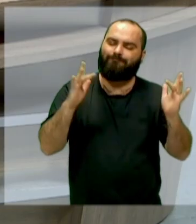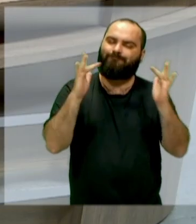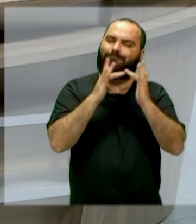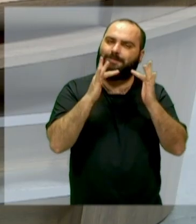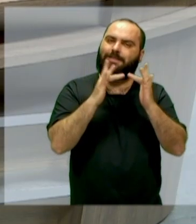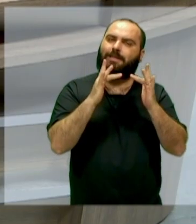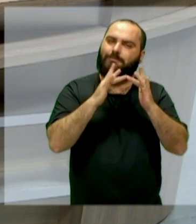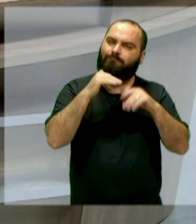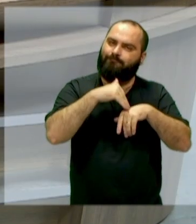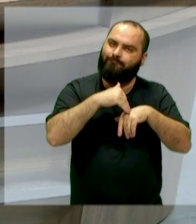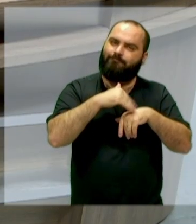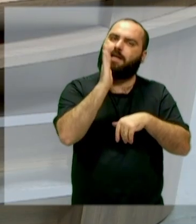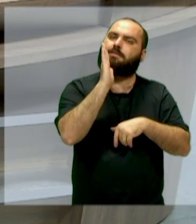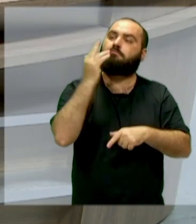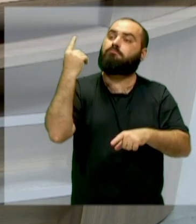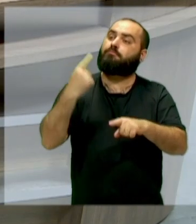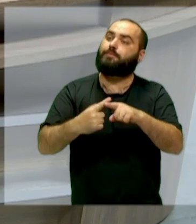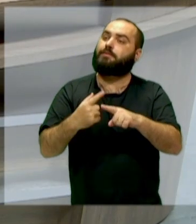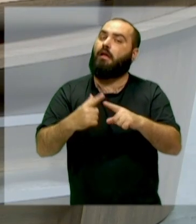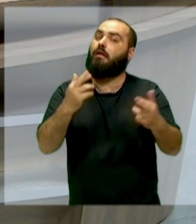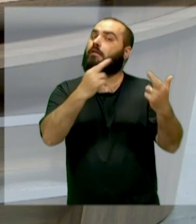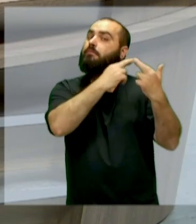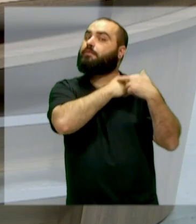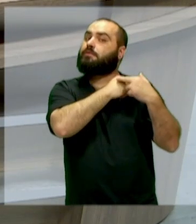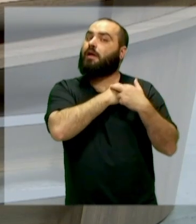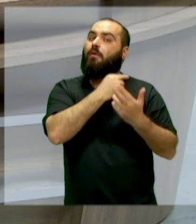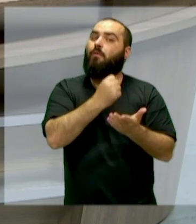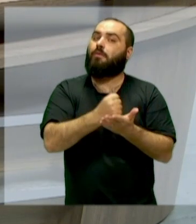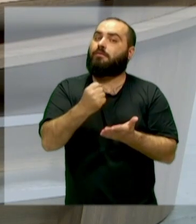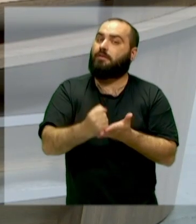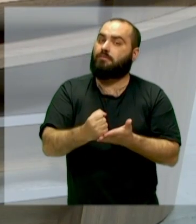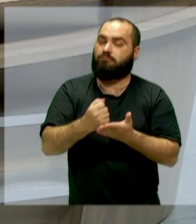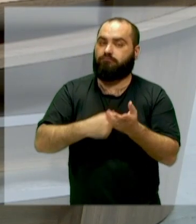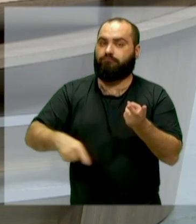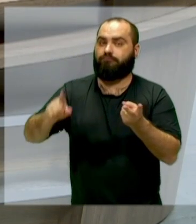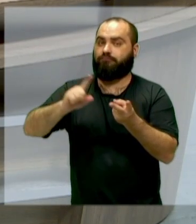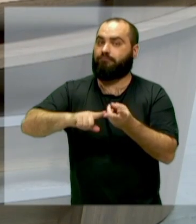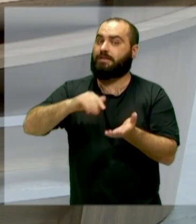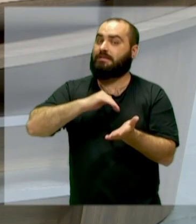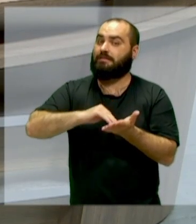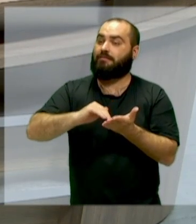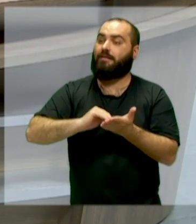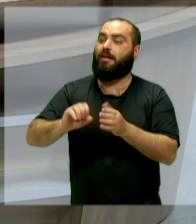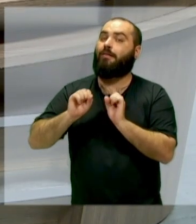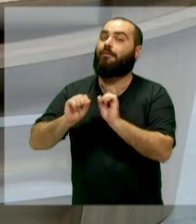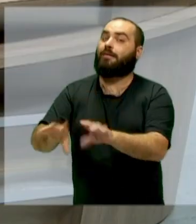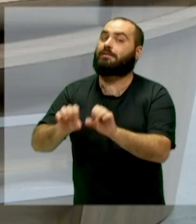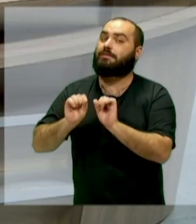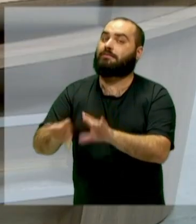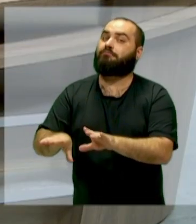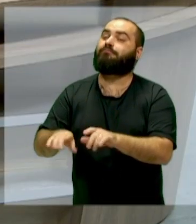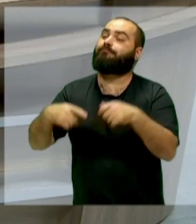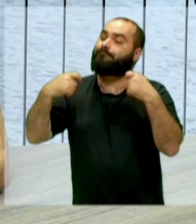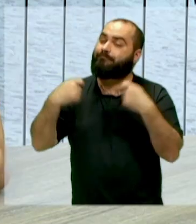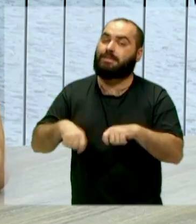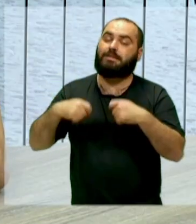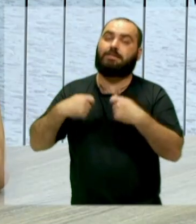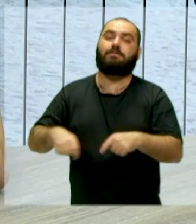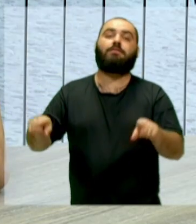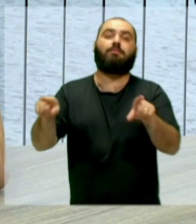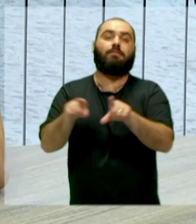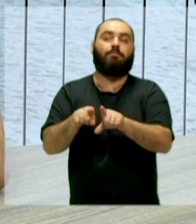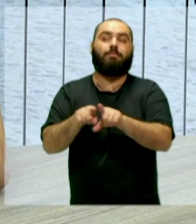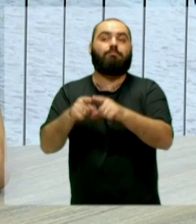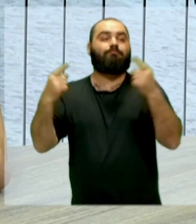a responsável pelo contrato de gestão de resíduos a própria educação é bom a gente também incentivar essa essa